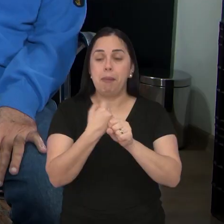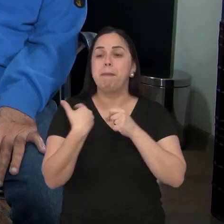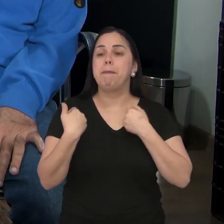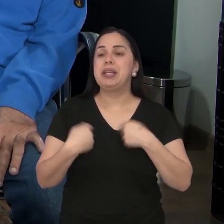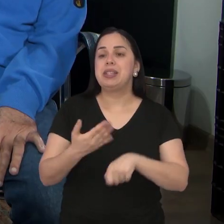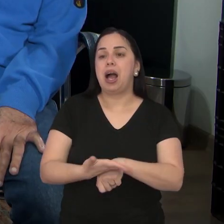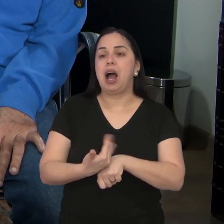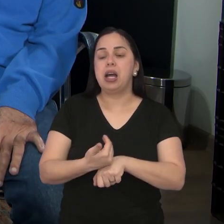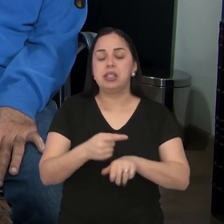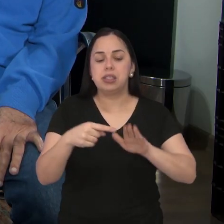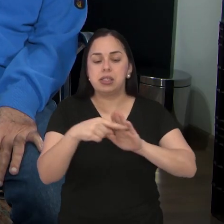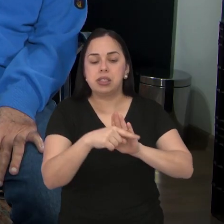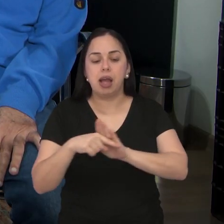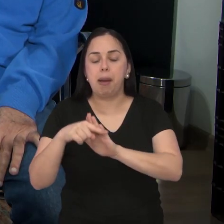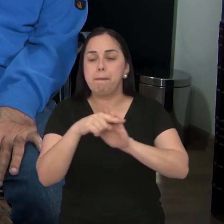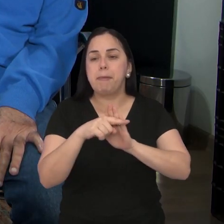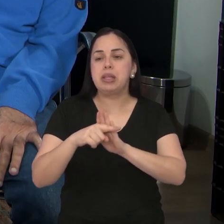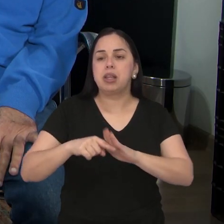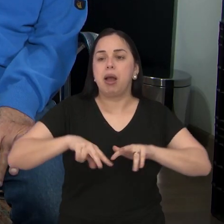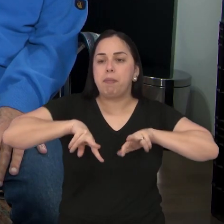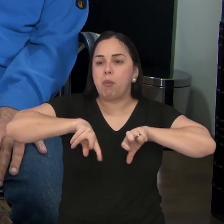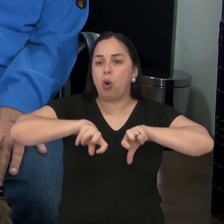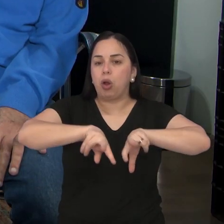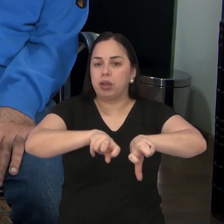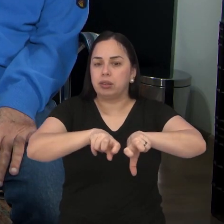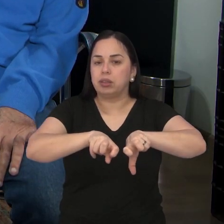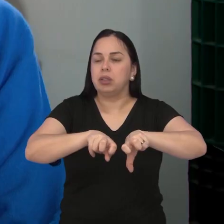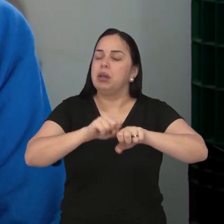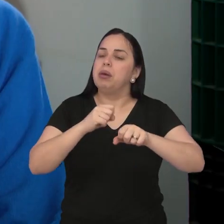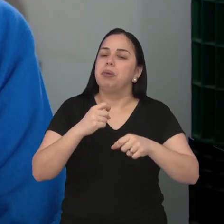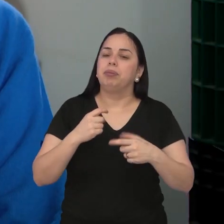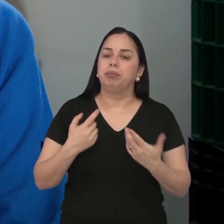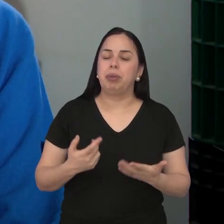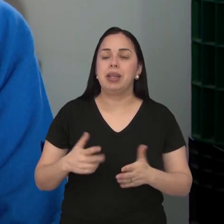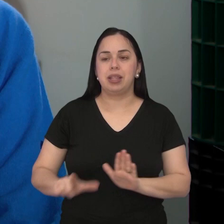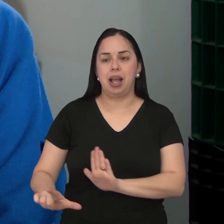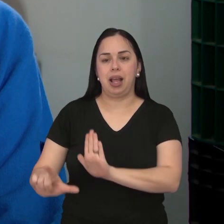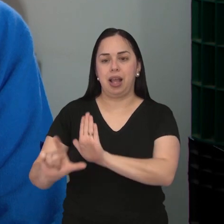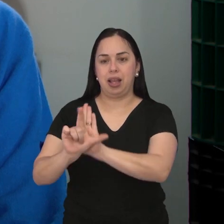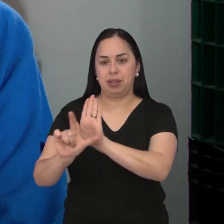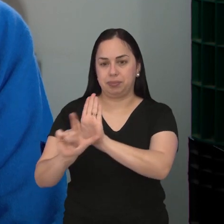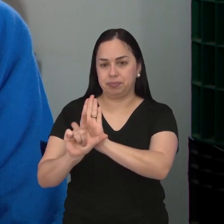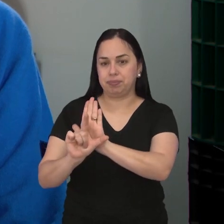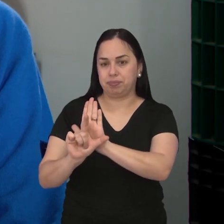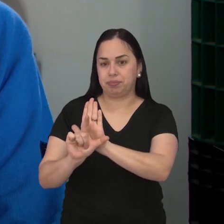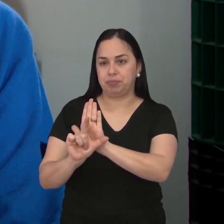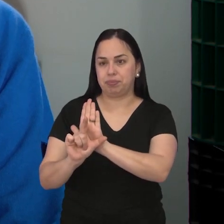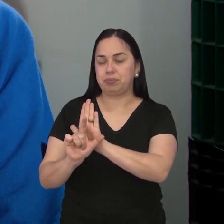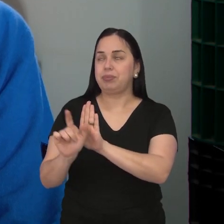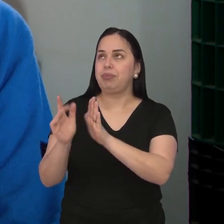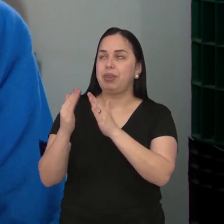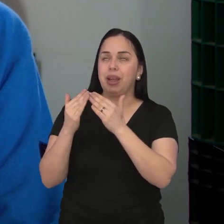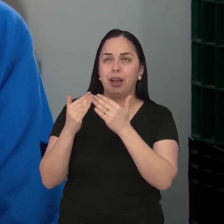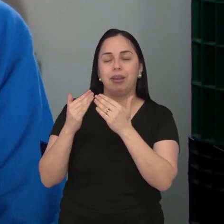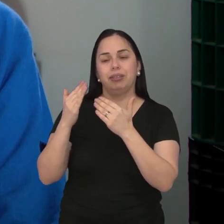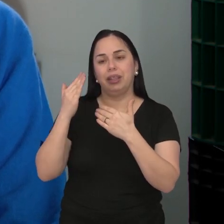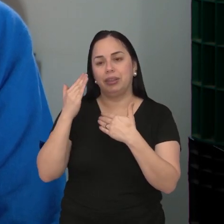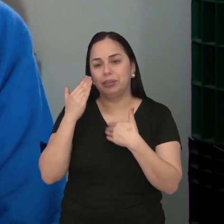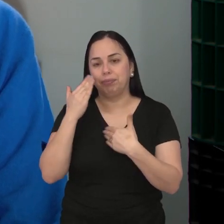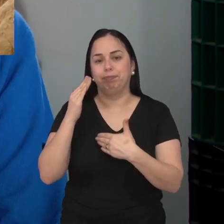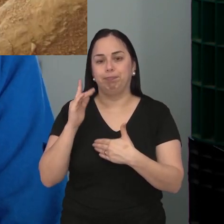estudo ambiental para ver o que pode estar impactando. Aí a legislação, ainda